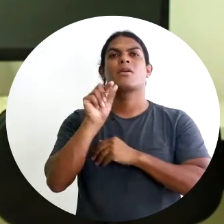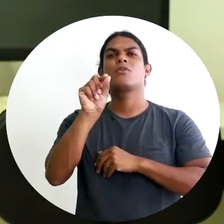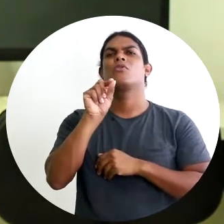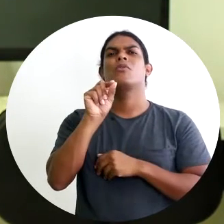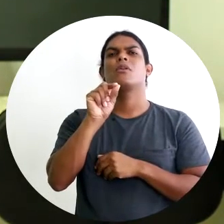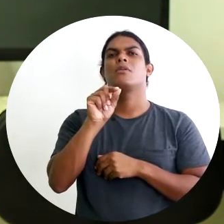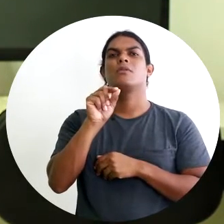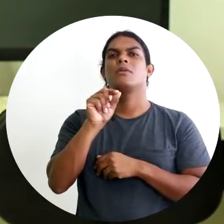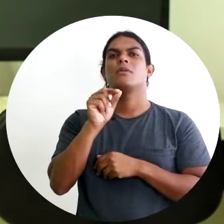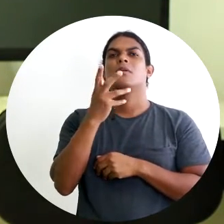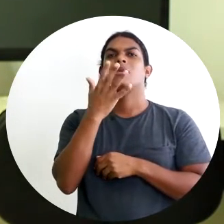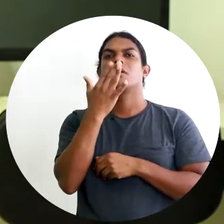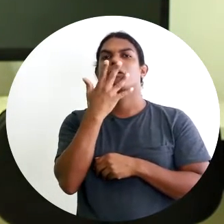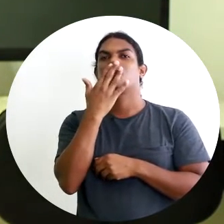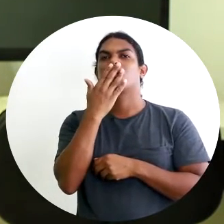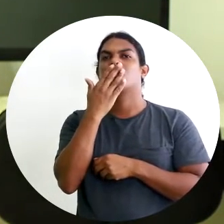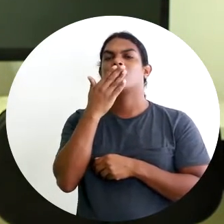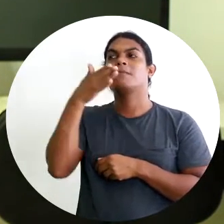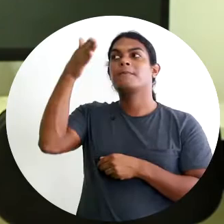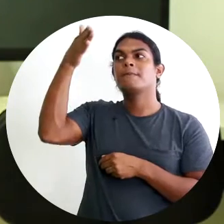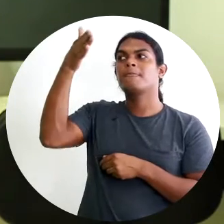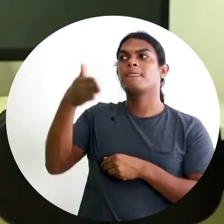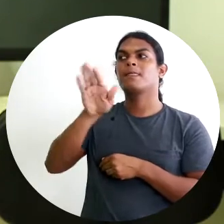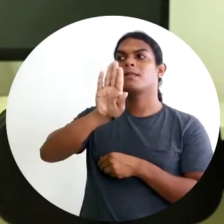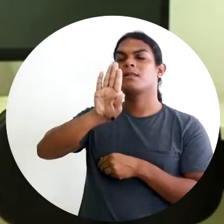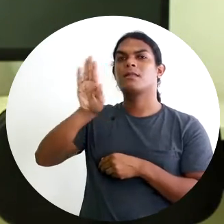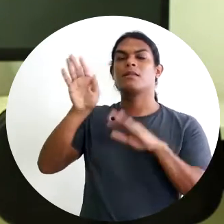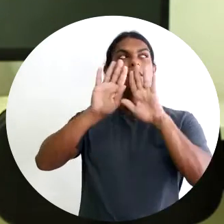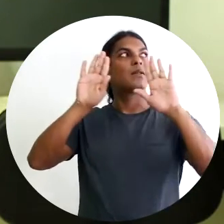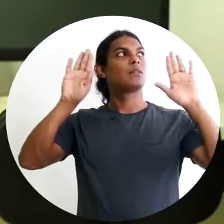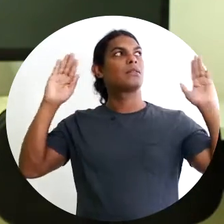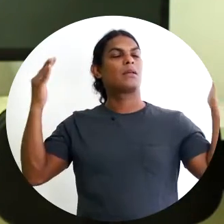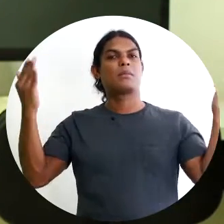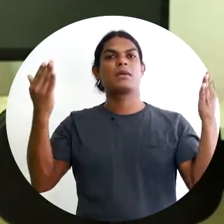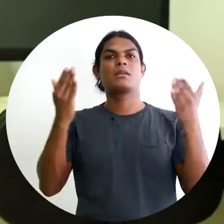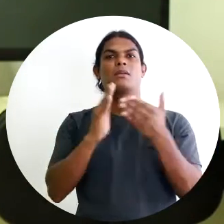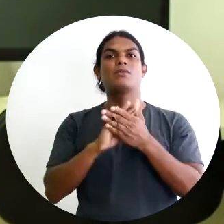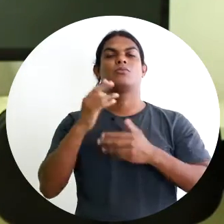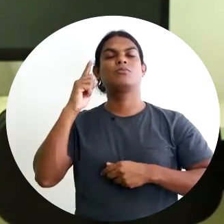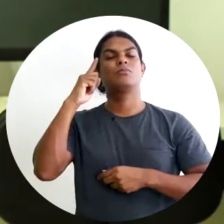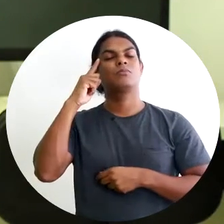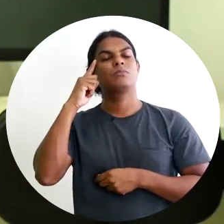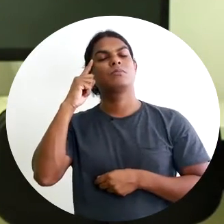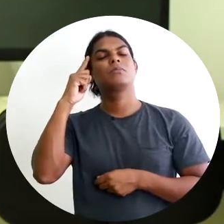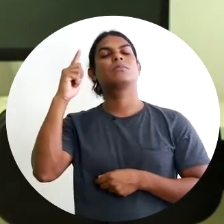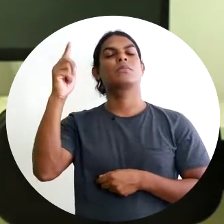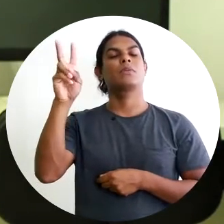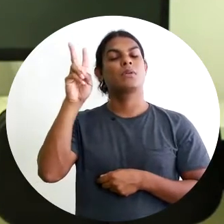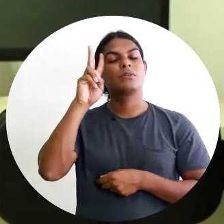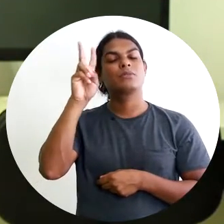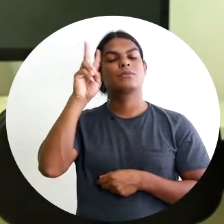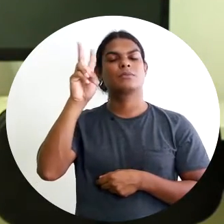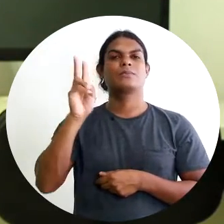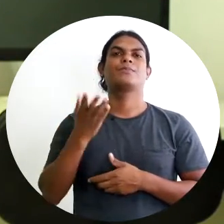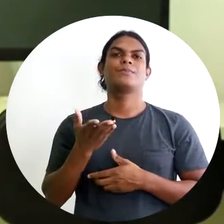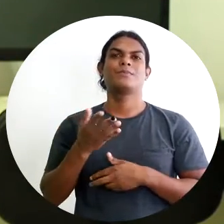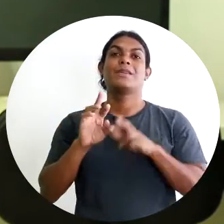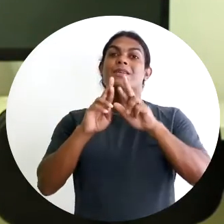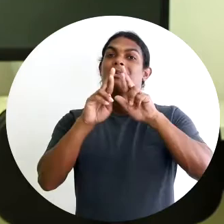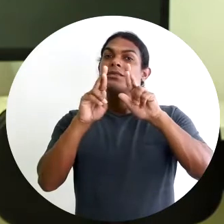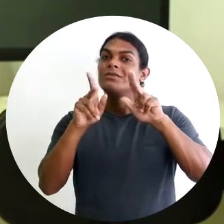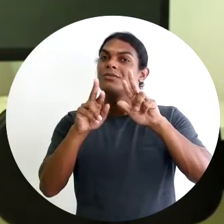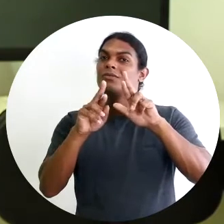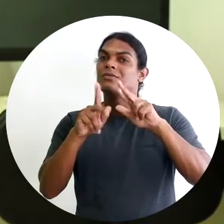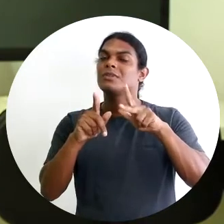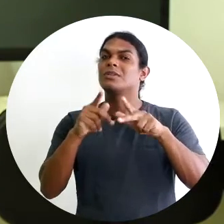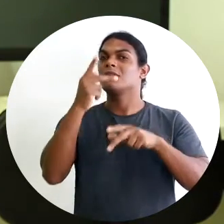você visualmente já tem essa memória da cor da parede. Então, é diferente da pessoa que não teve